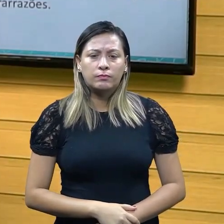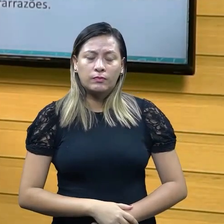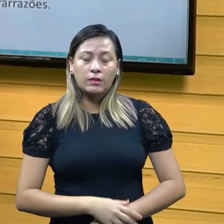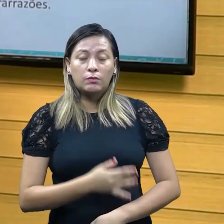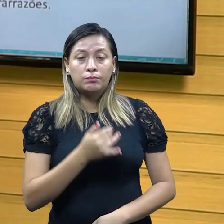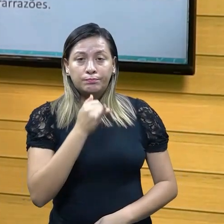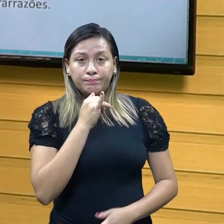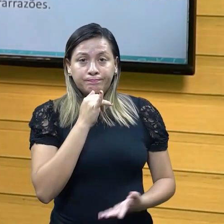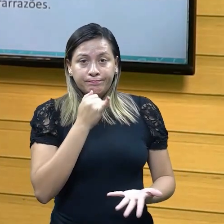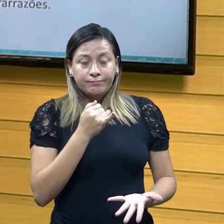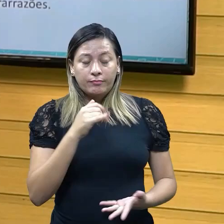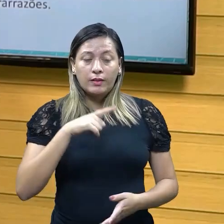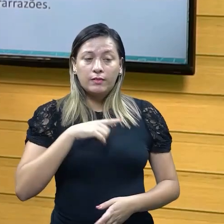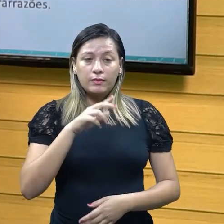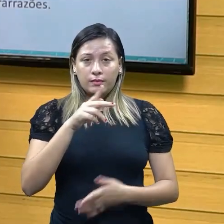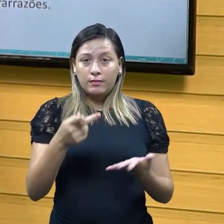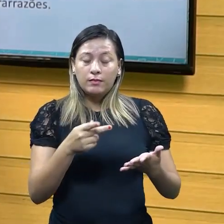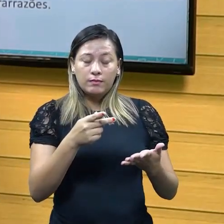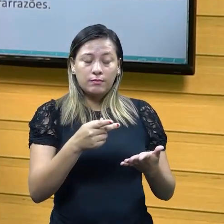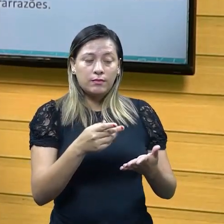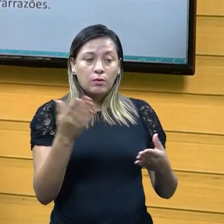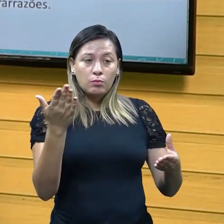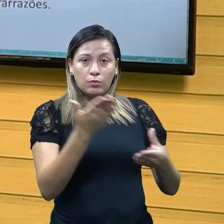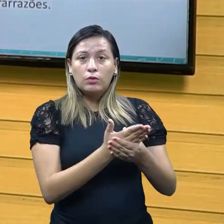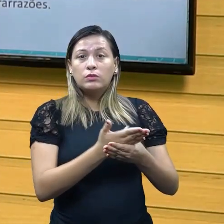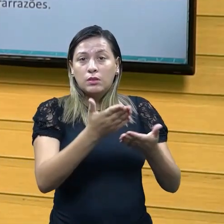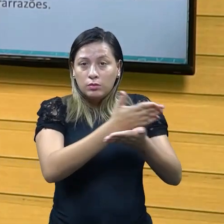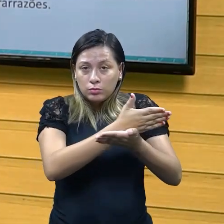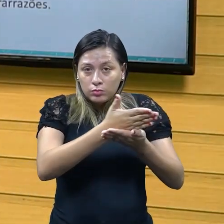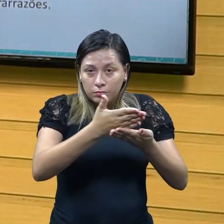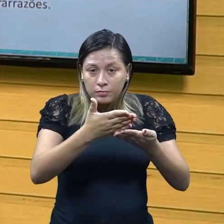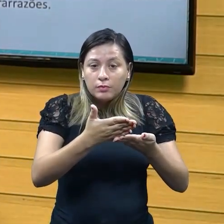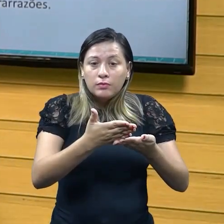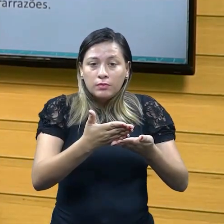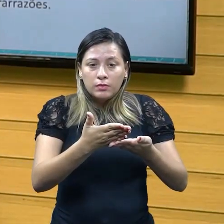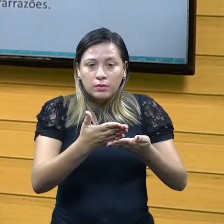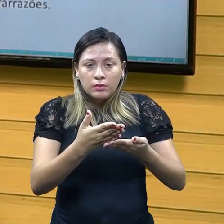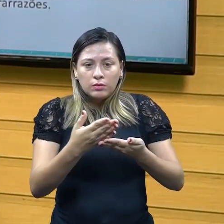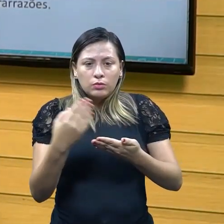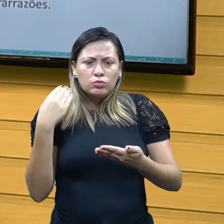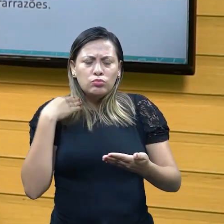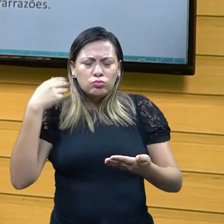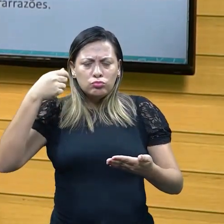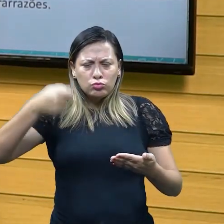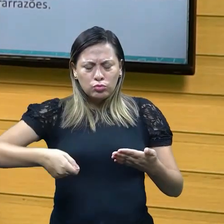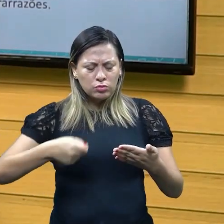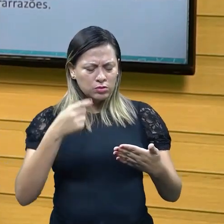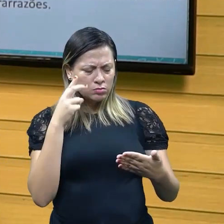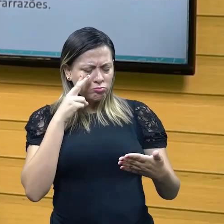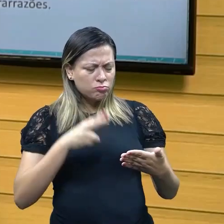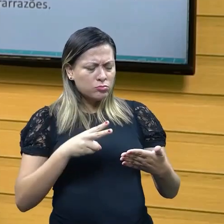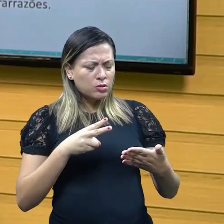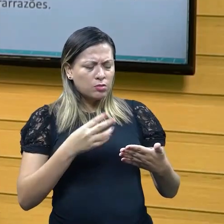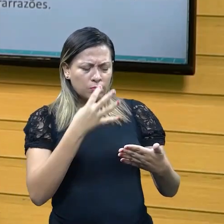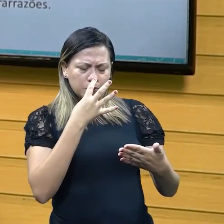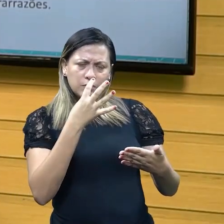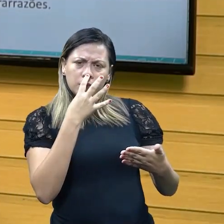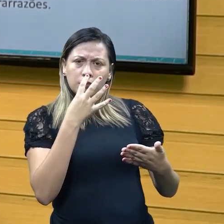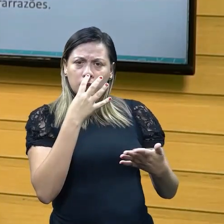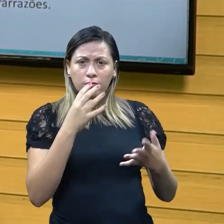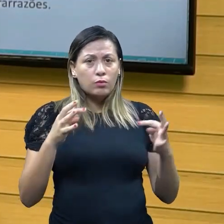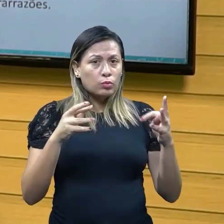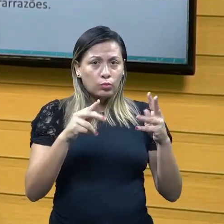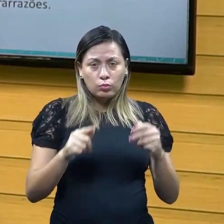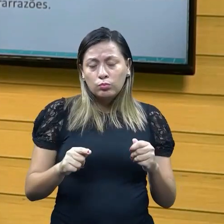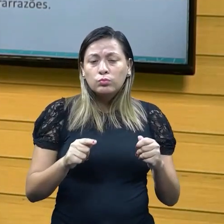aqui a petição inicial, o juiz recebeu a petição inicial, ele analisou todos os atos, certo? Tá,